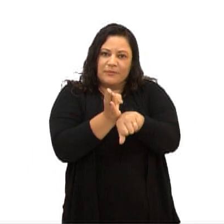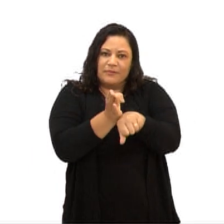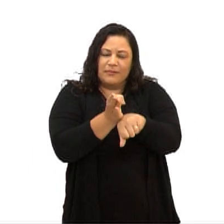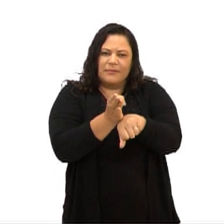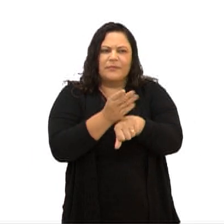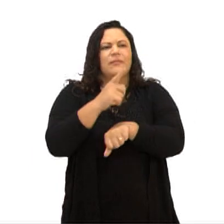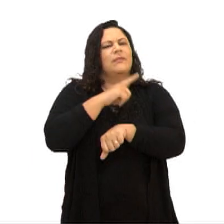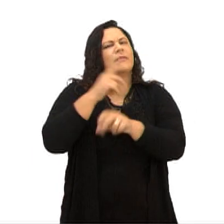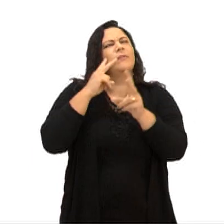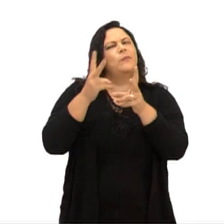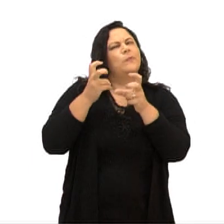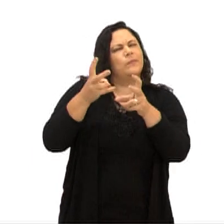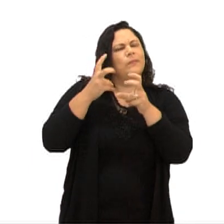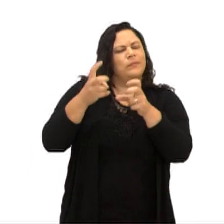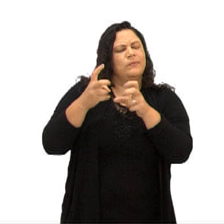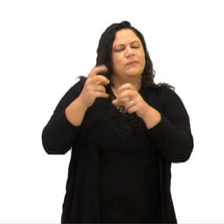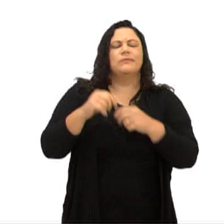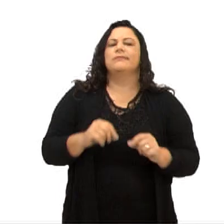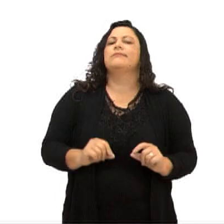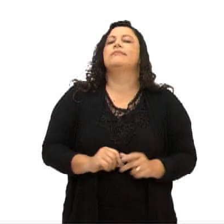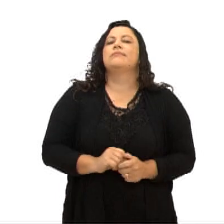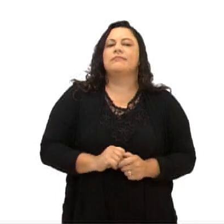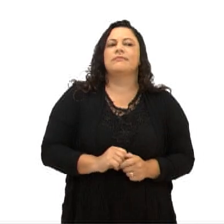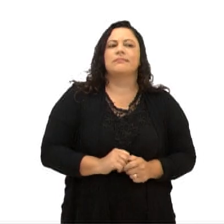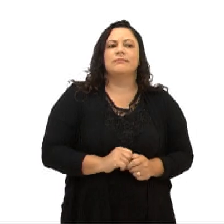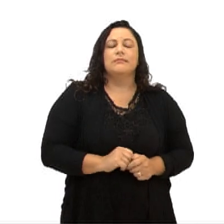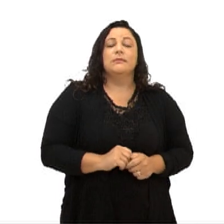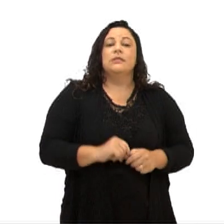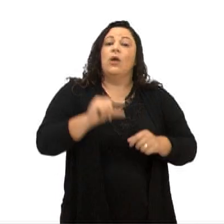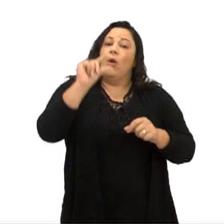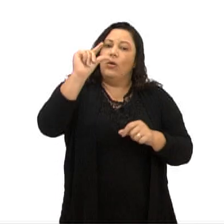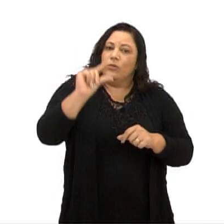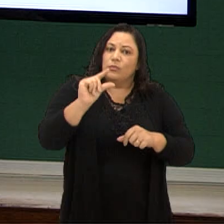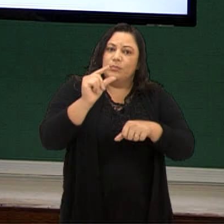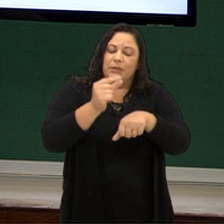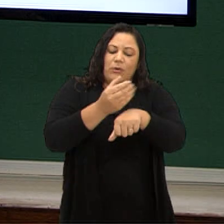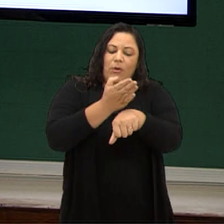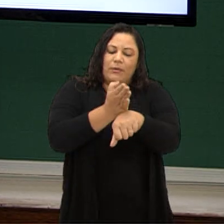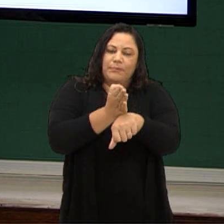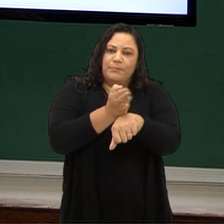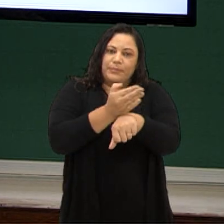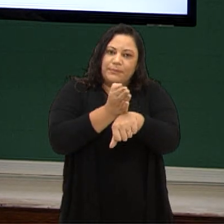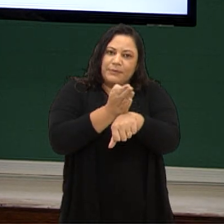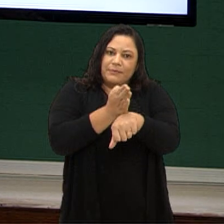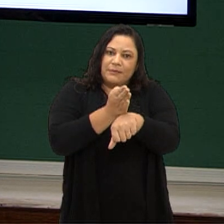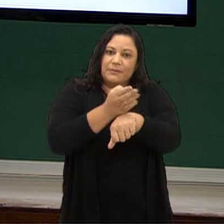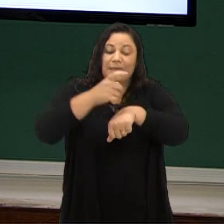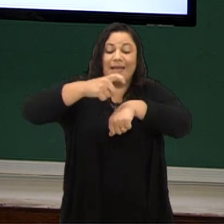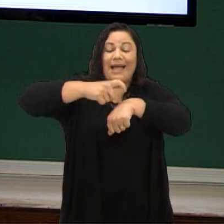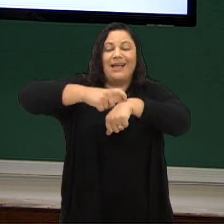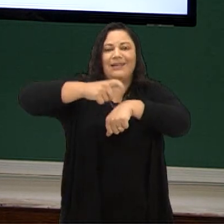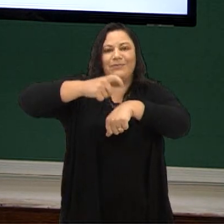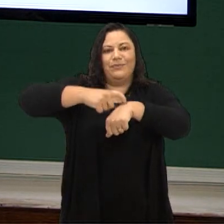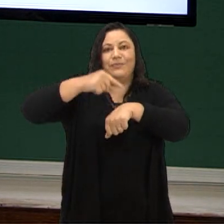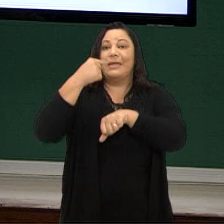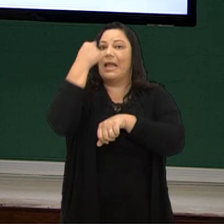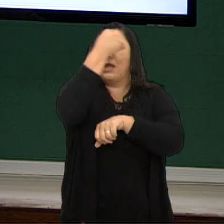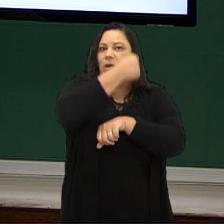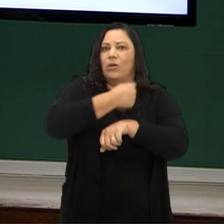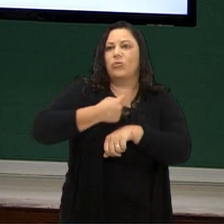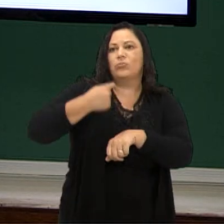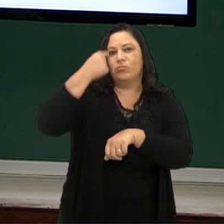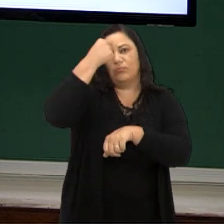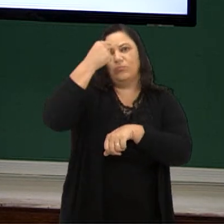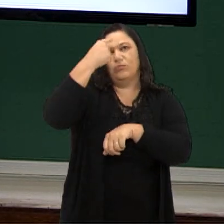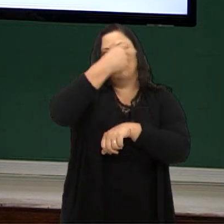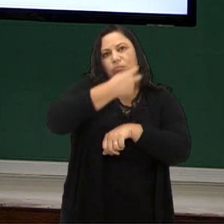essa informação. Um ponteiro menor, ele trata do quê? Trata das horas. 1 hora da